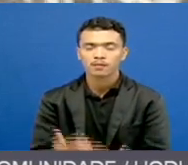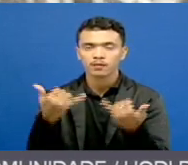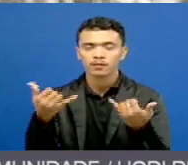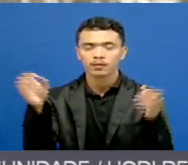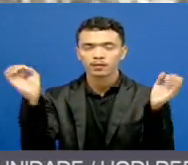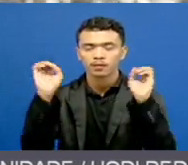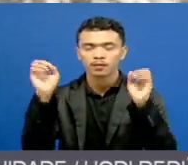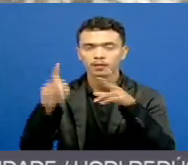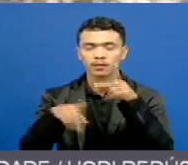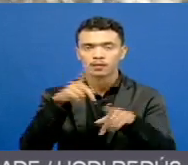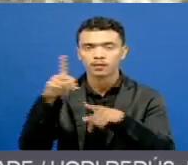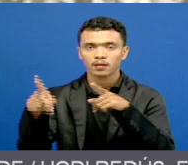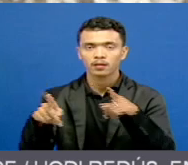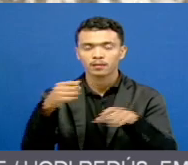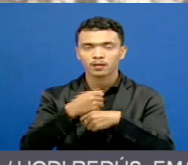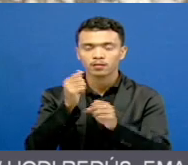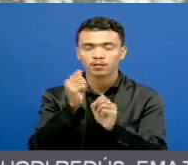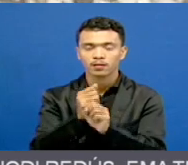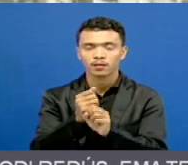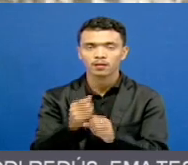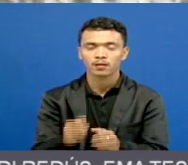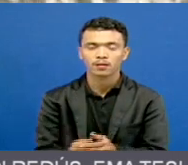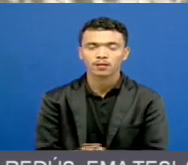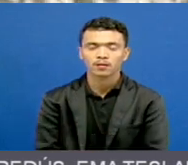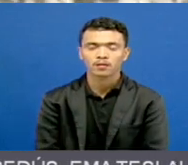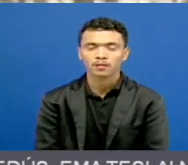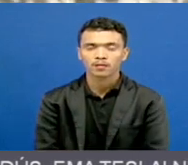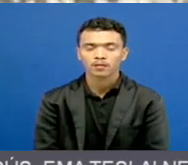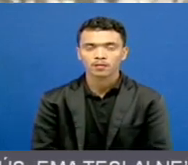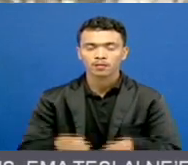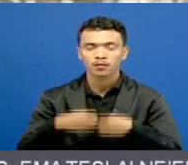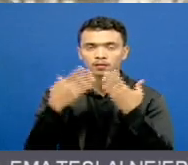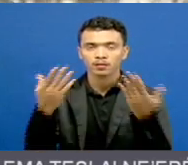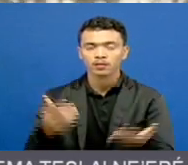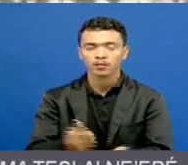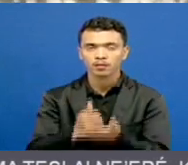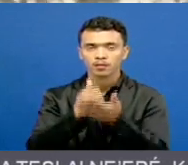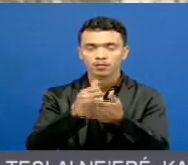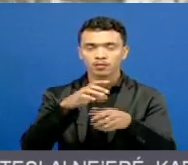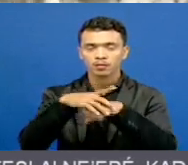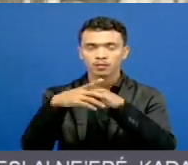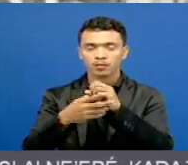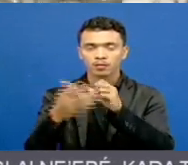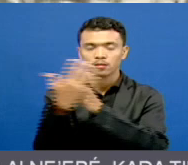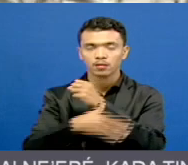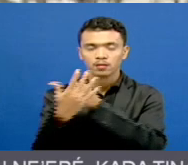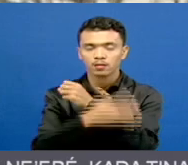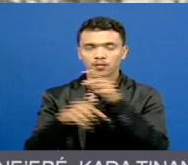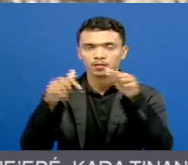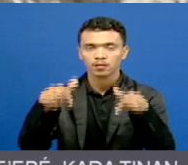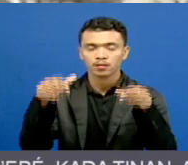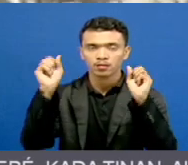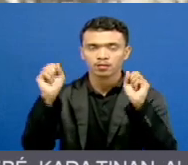ona ema ida halo ona presa mai ita. Atau orang sama kita atau kontribusi bang lain dan ni nasional dan ni, para kita bela,